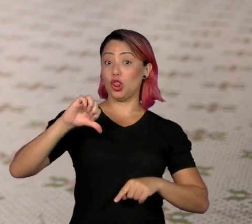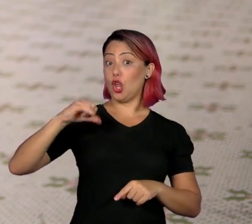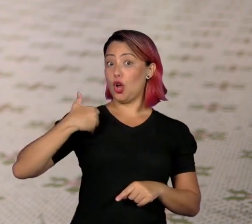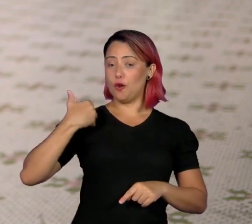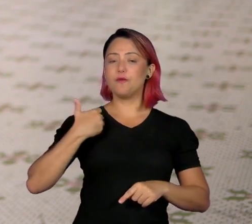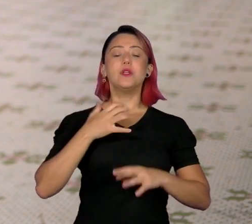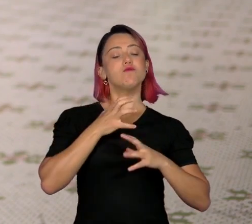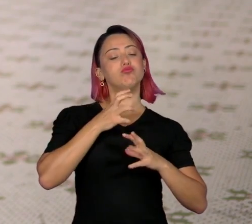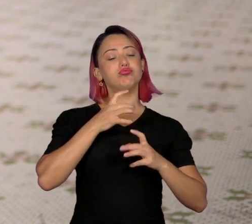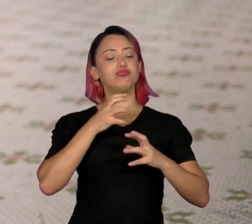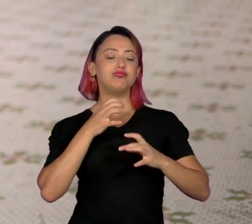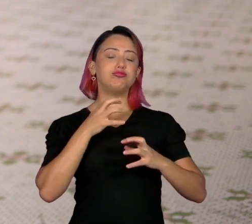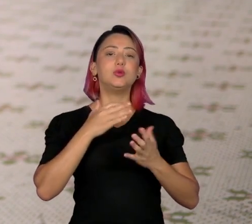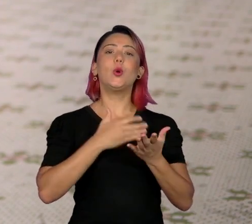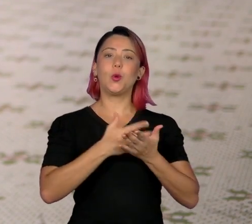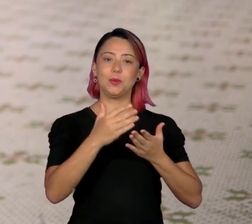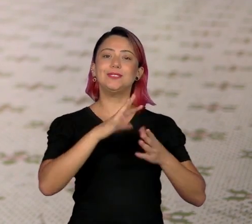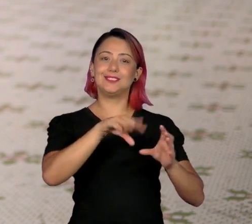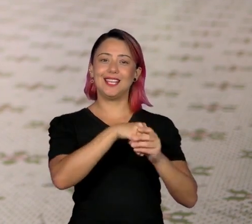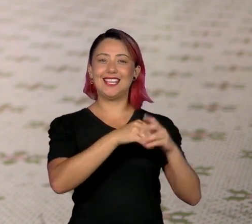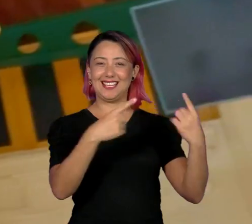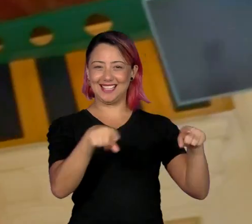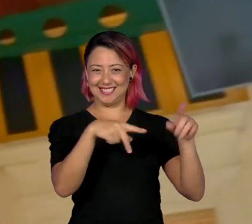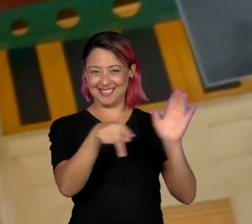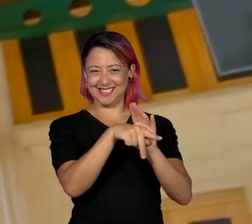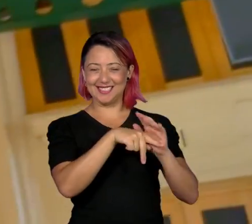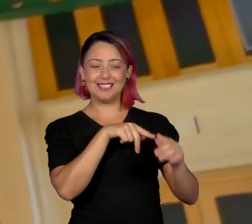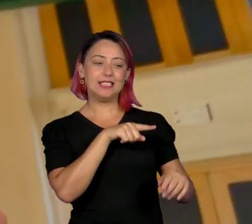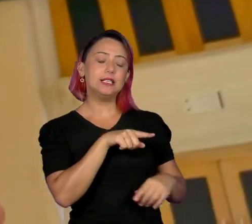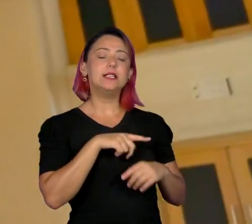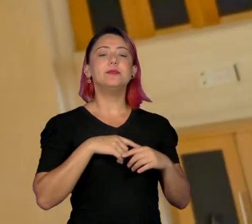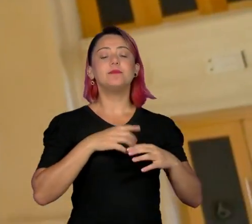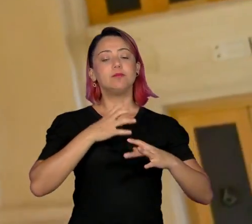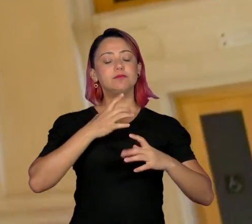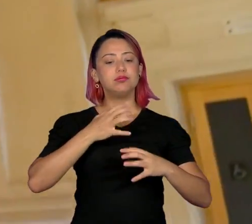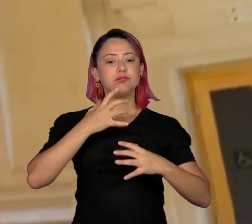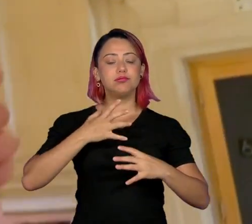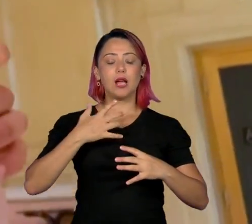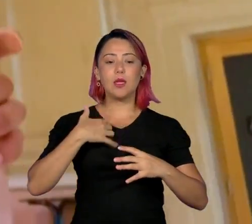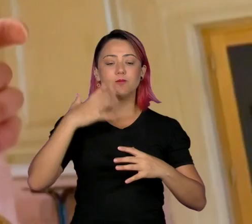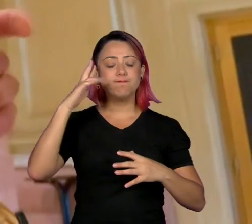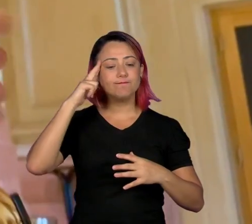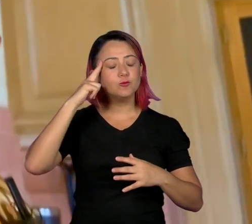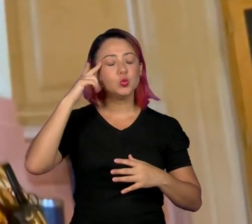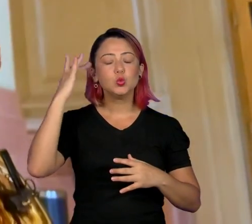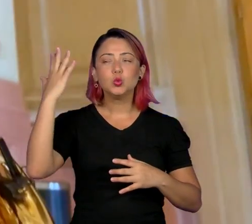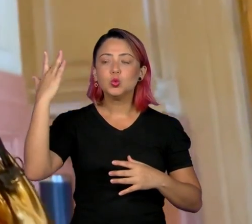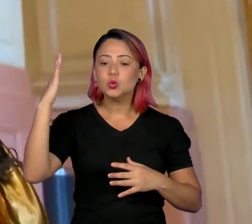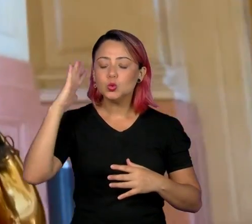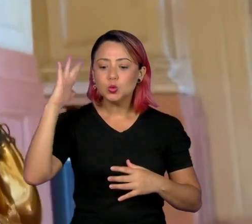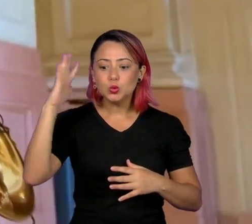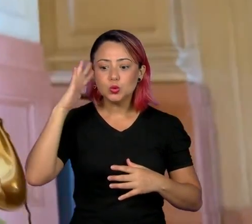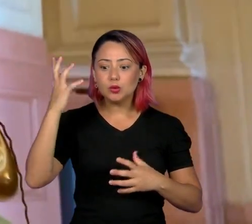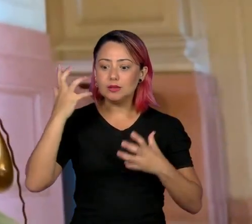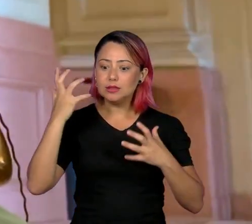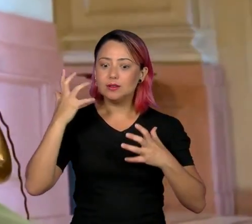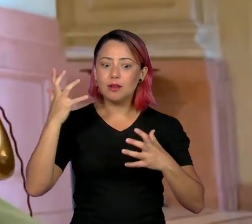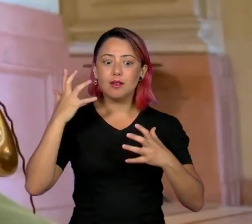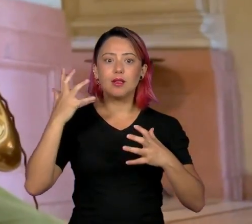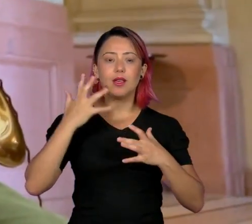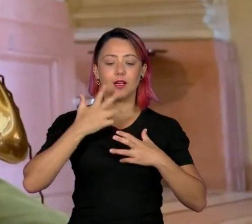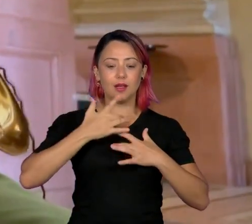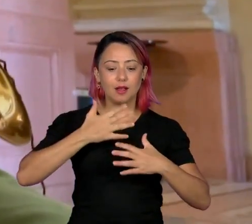e o sonho foi só alimentando meu coração de tocar saxofone profissionalmente. Eu vi a primeira vez o